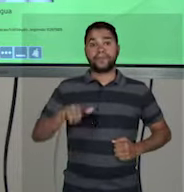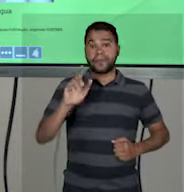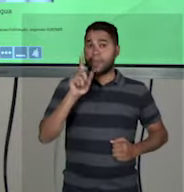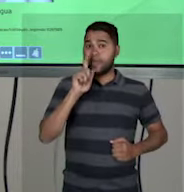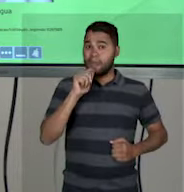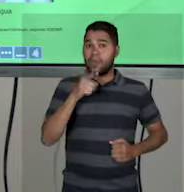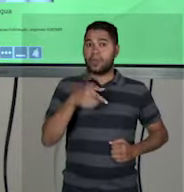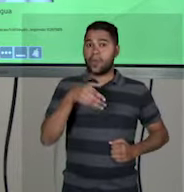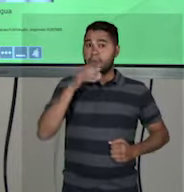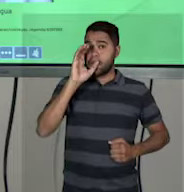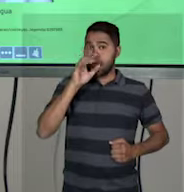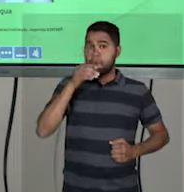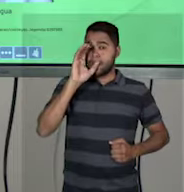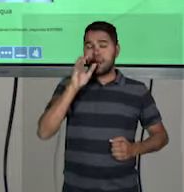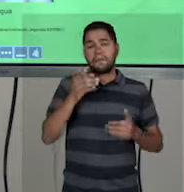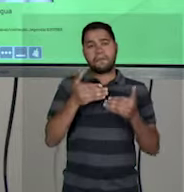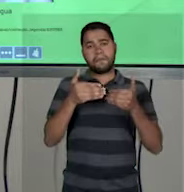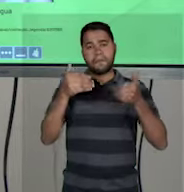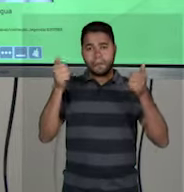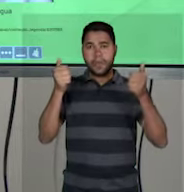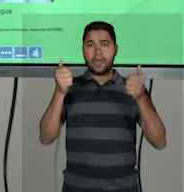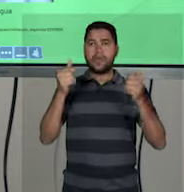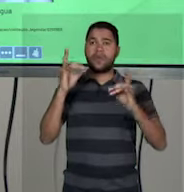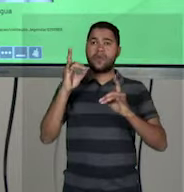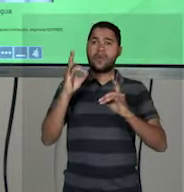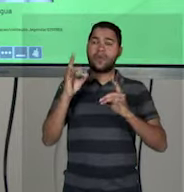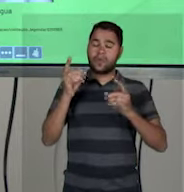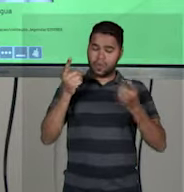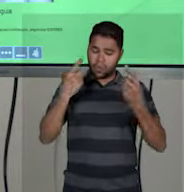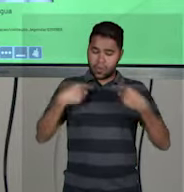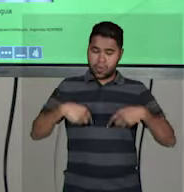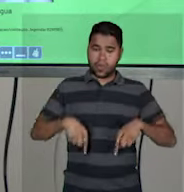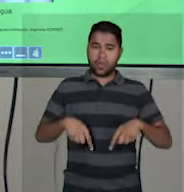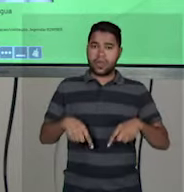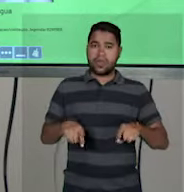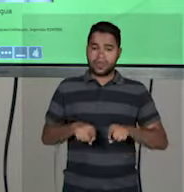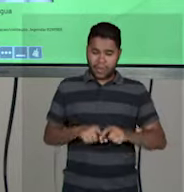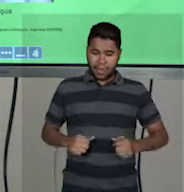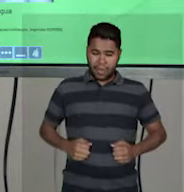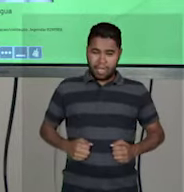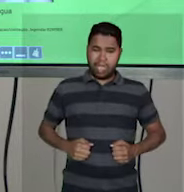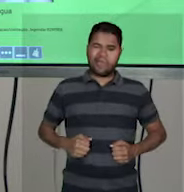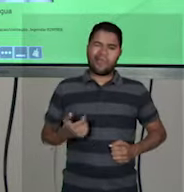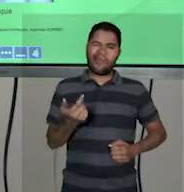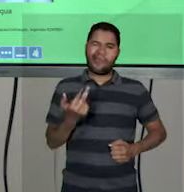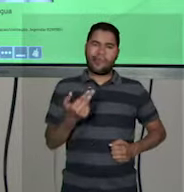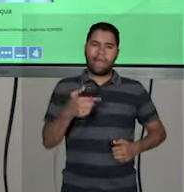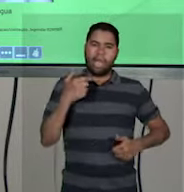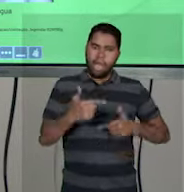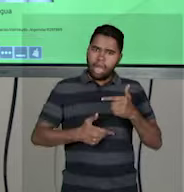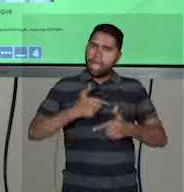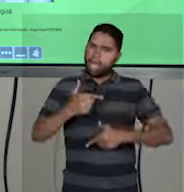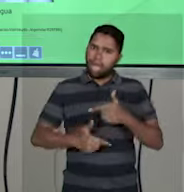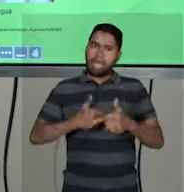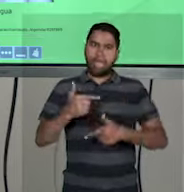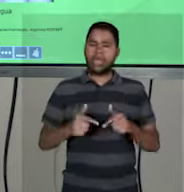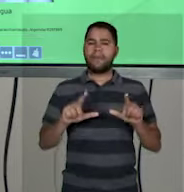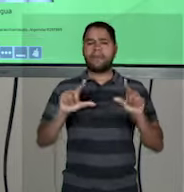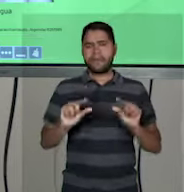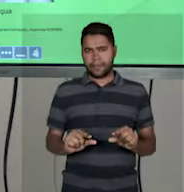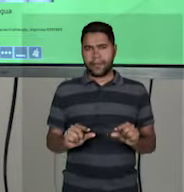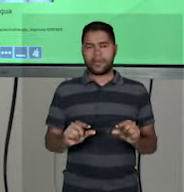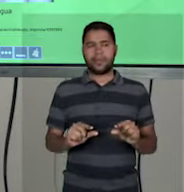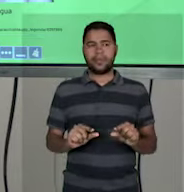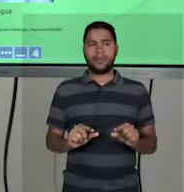bebe, então, melhor é para o seu organismo, menos você sobrecarrega o rim nessa questão da reabsorção da água para que você